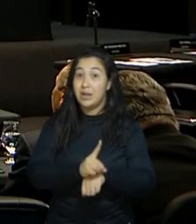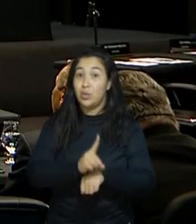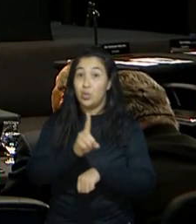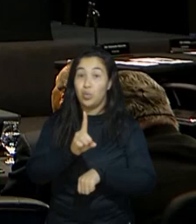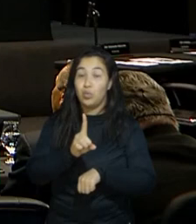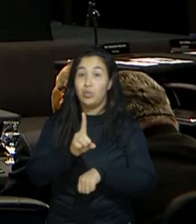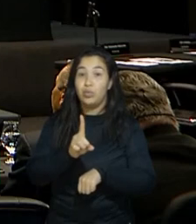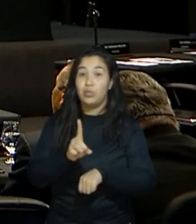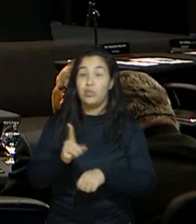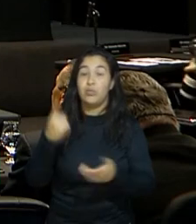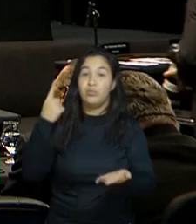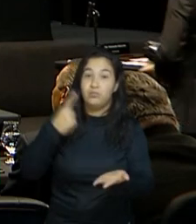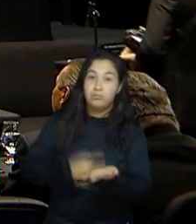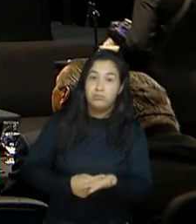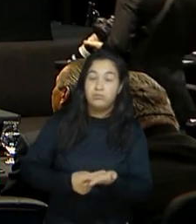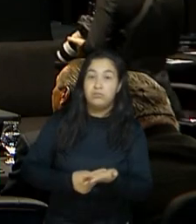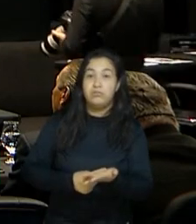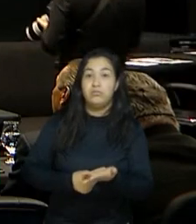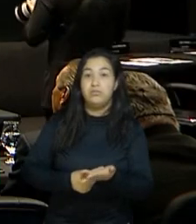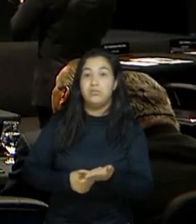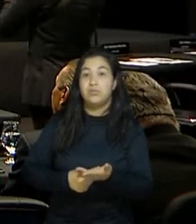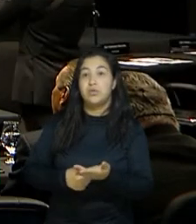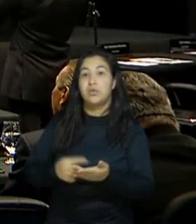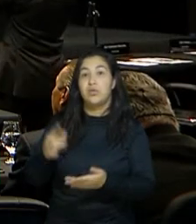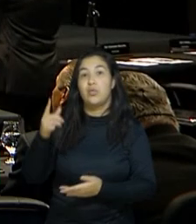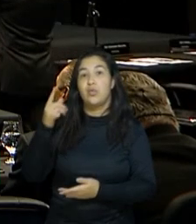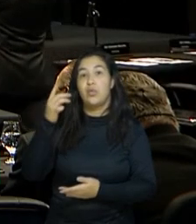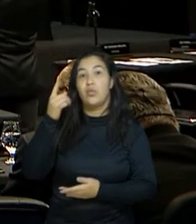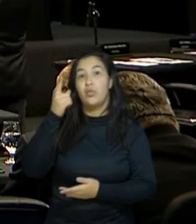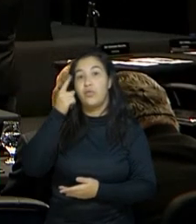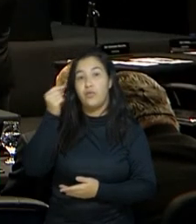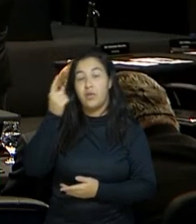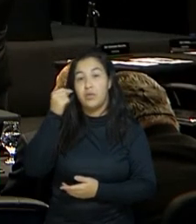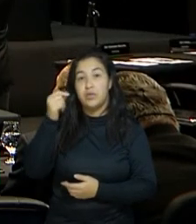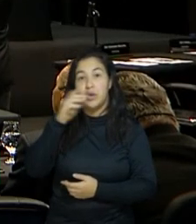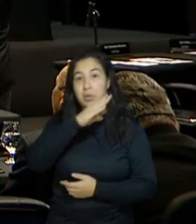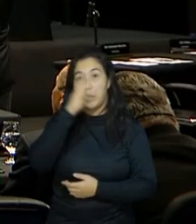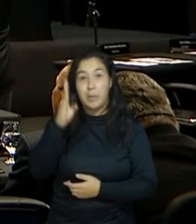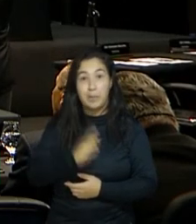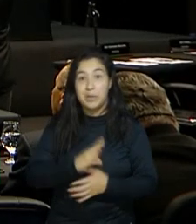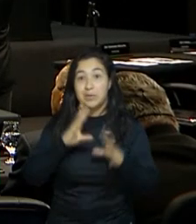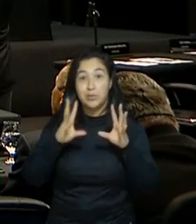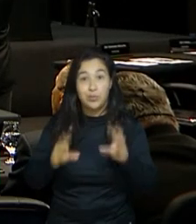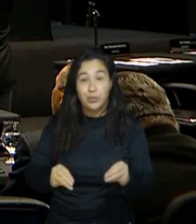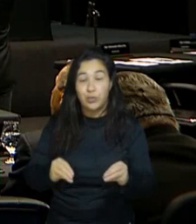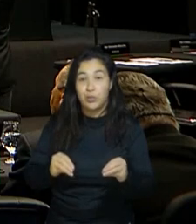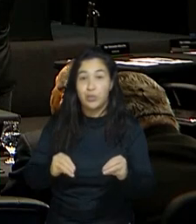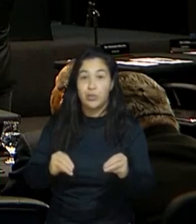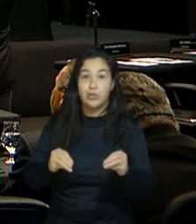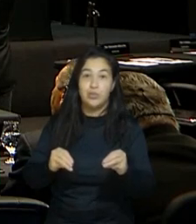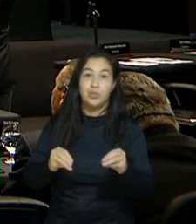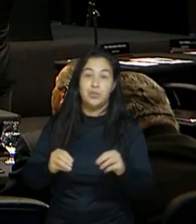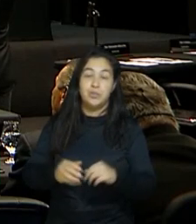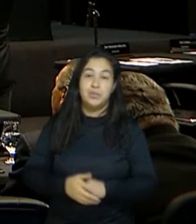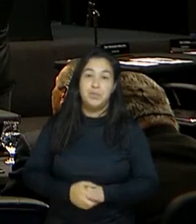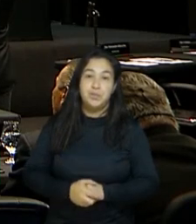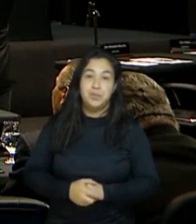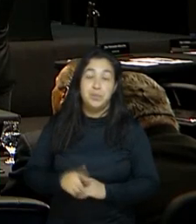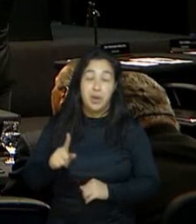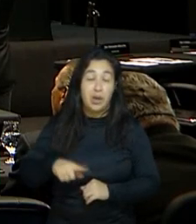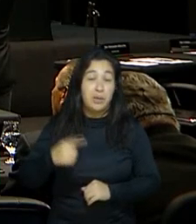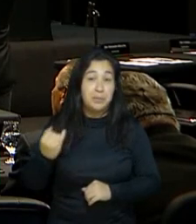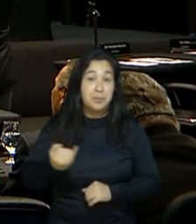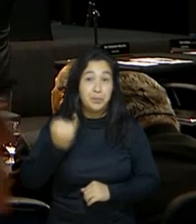também parcerias com universidades no Brasil, são os Minters e os Dinters, né? E isso é importante